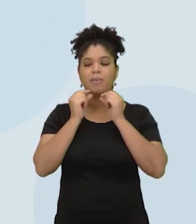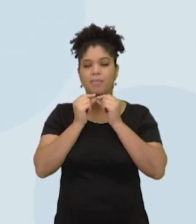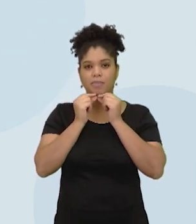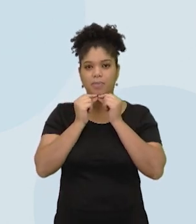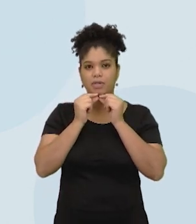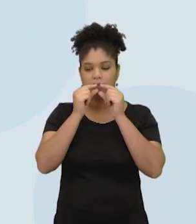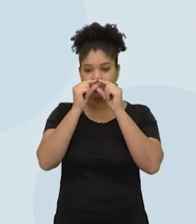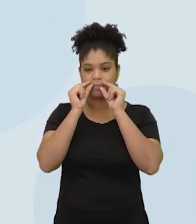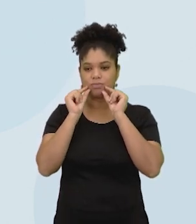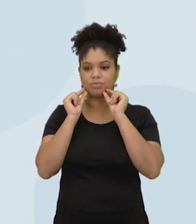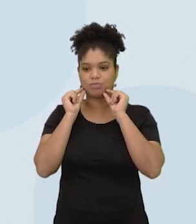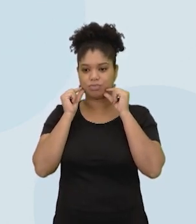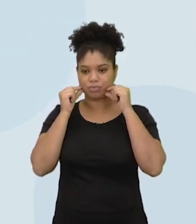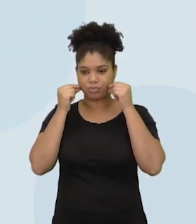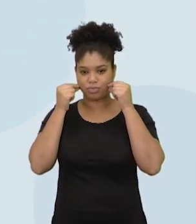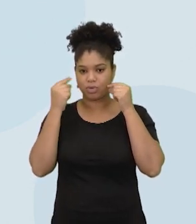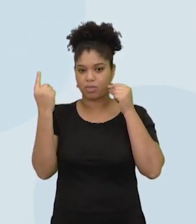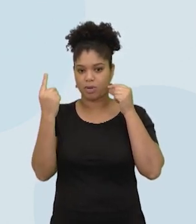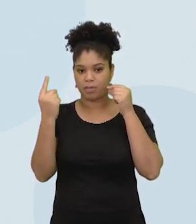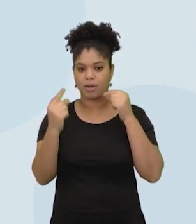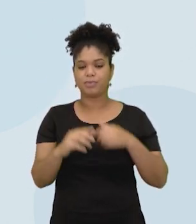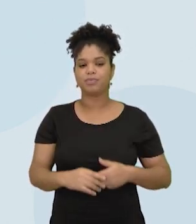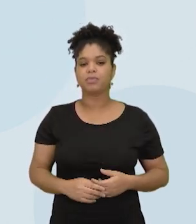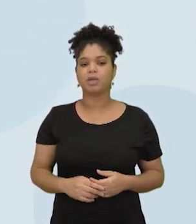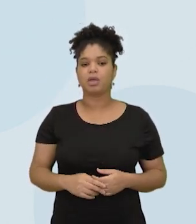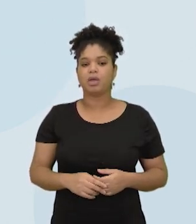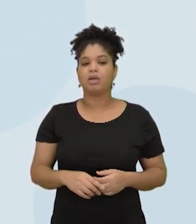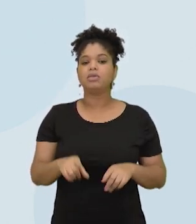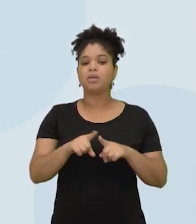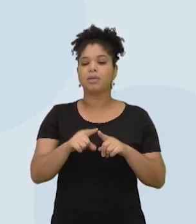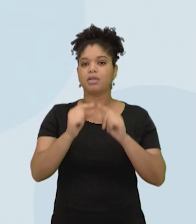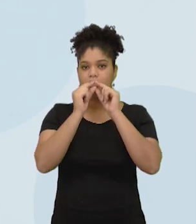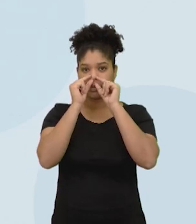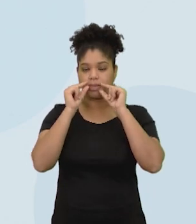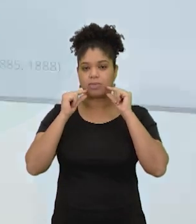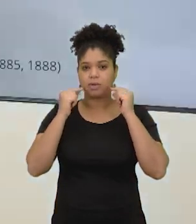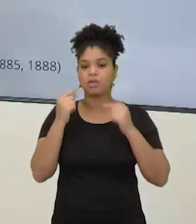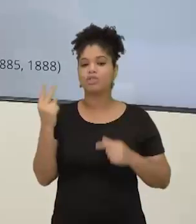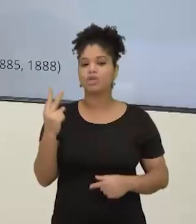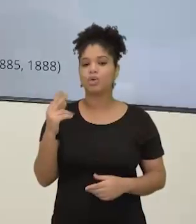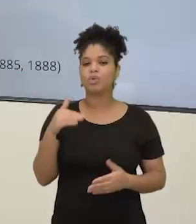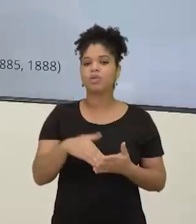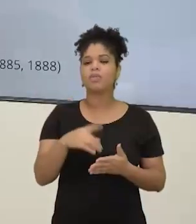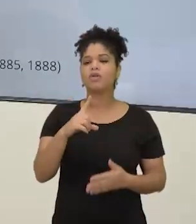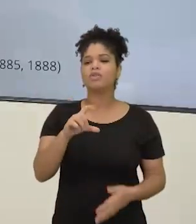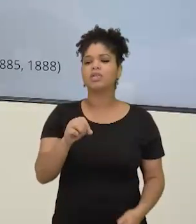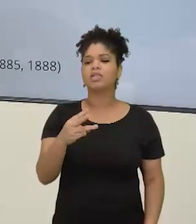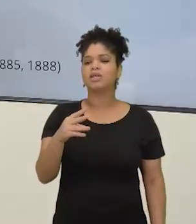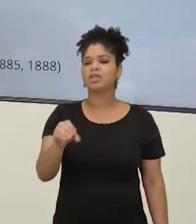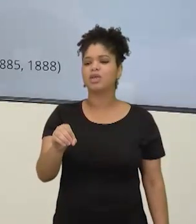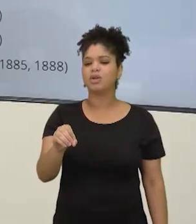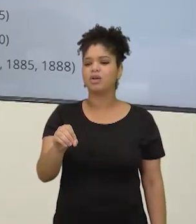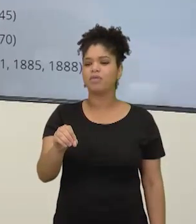Pedro II, né, governou até 1889, quando teve a